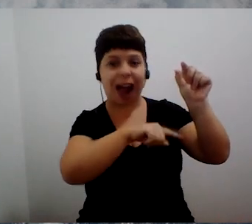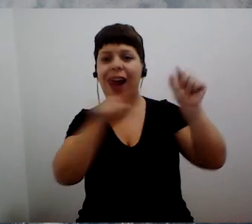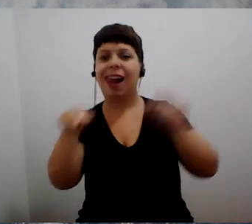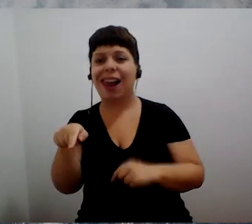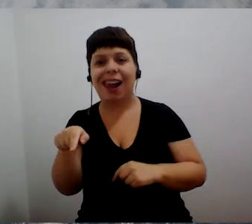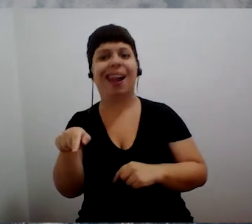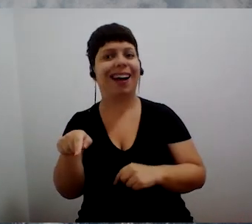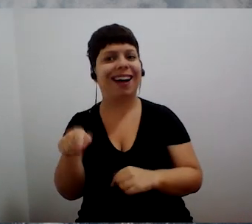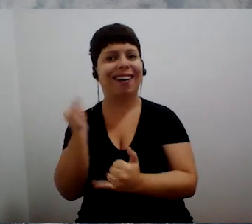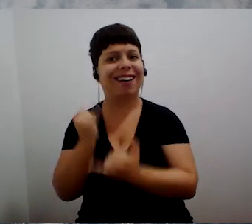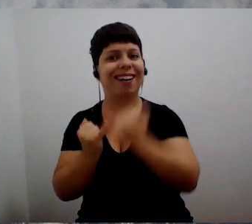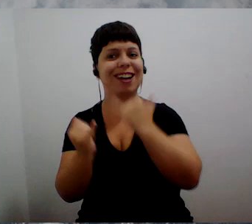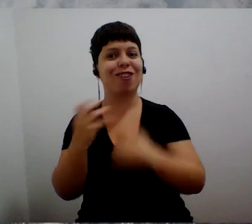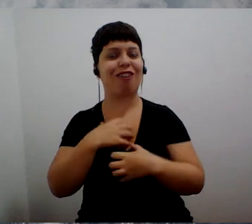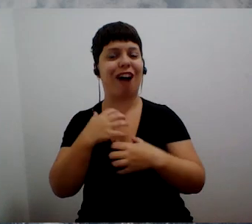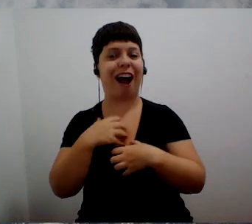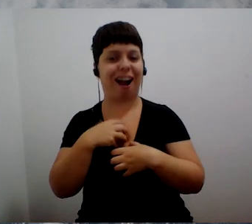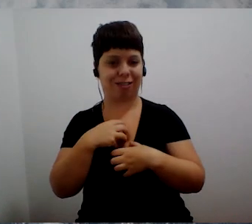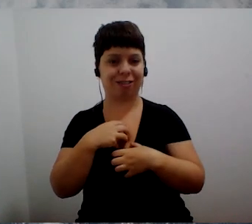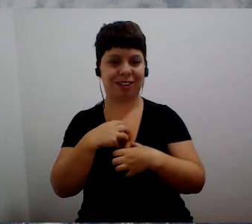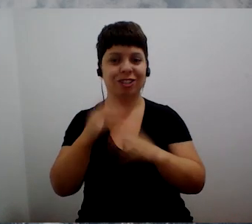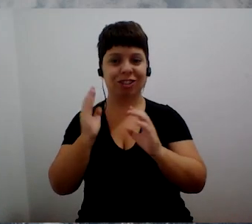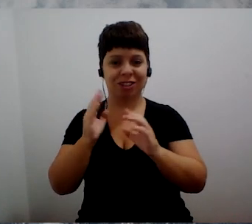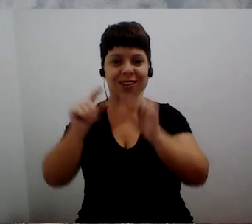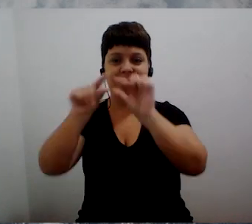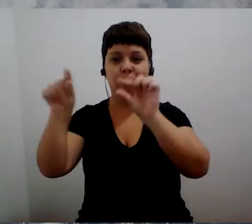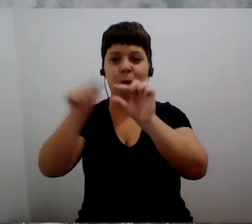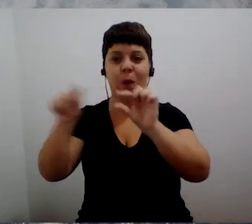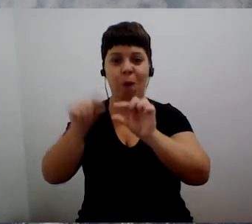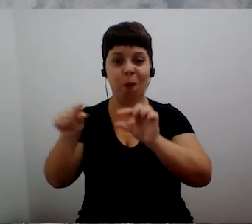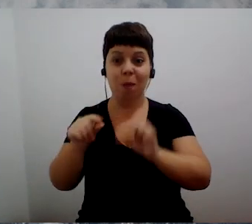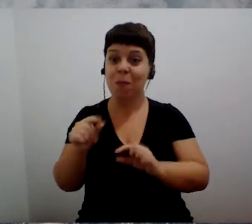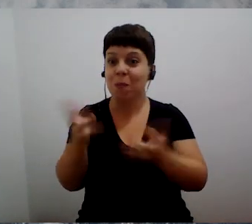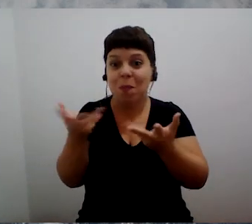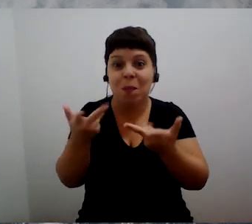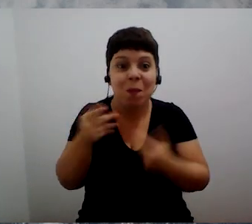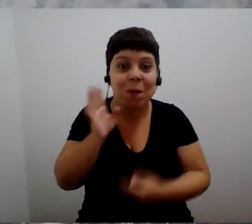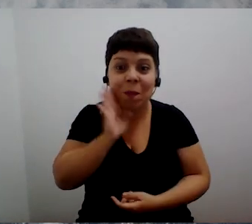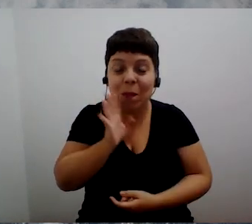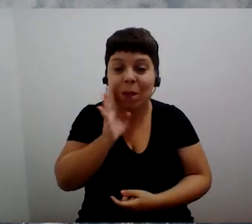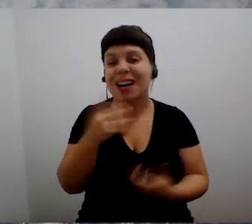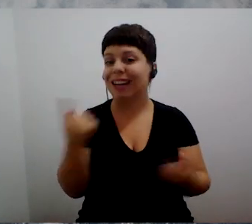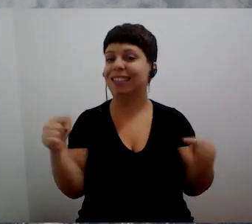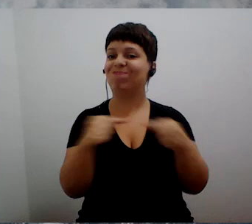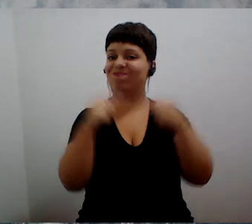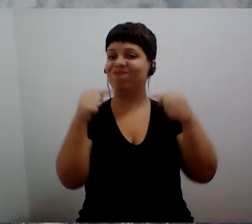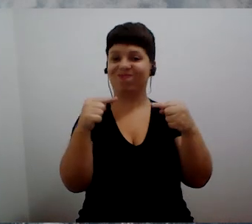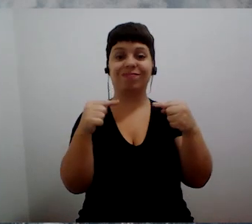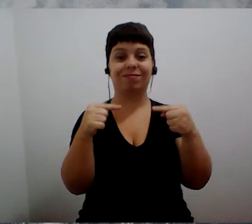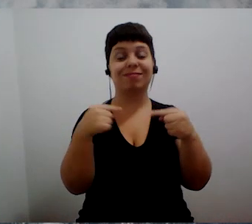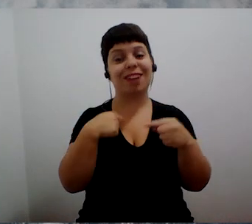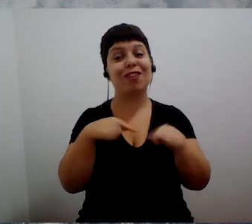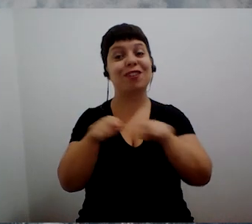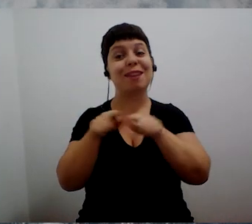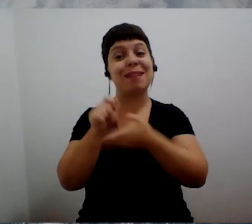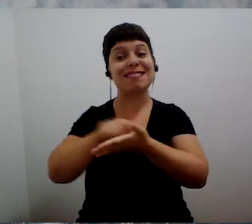que a Irene representou o oceano, o mar, para as crianças, nesse sistema de alfabetização que